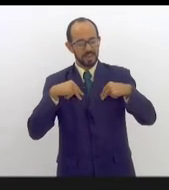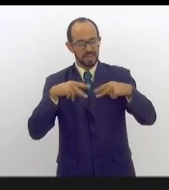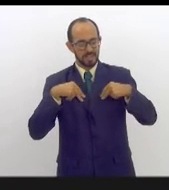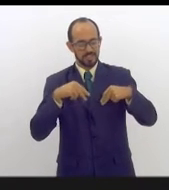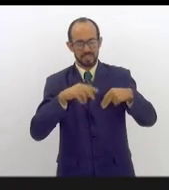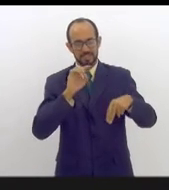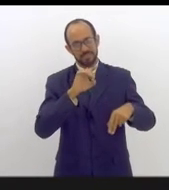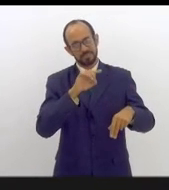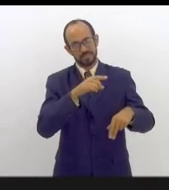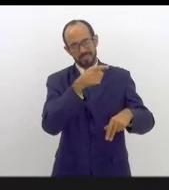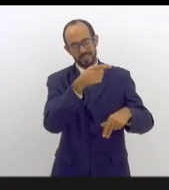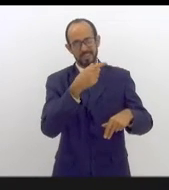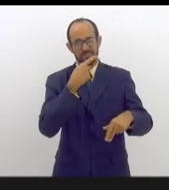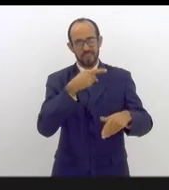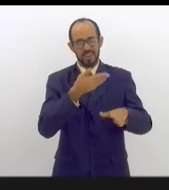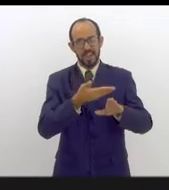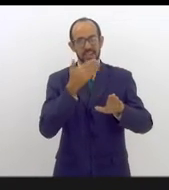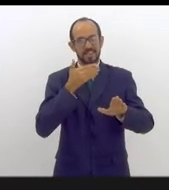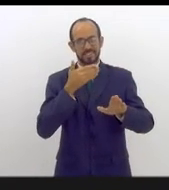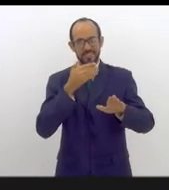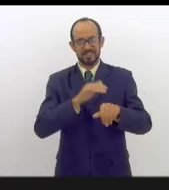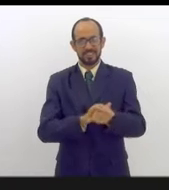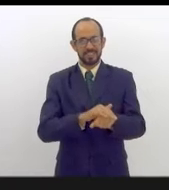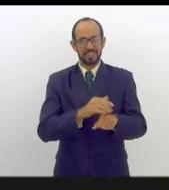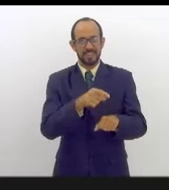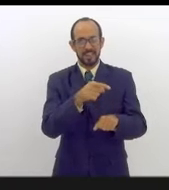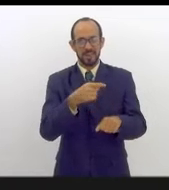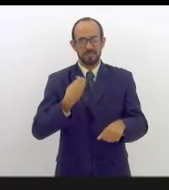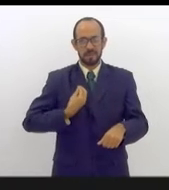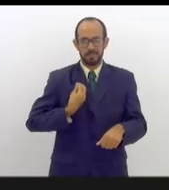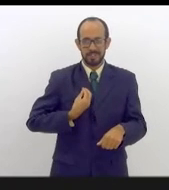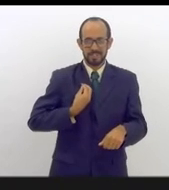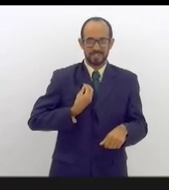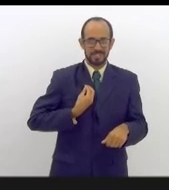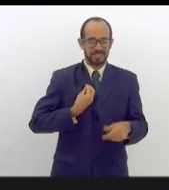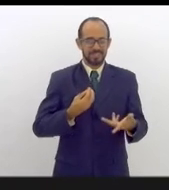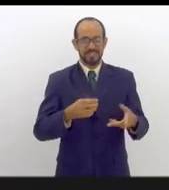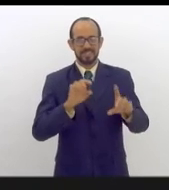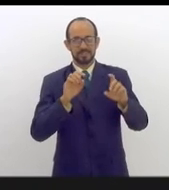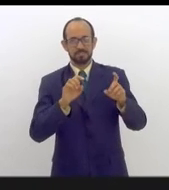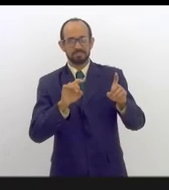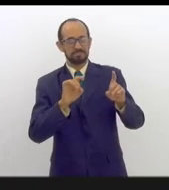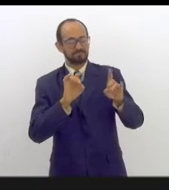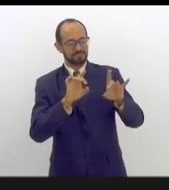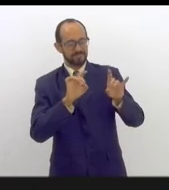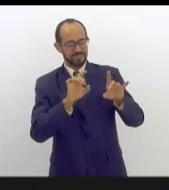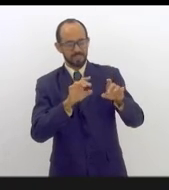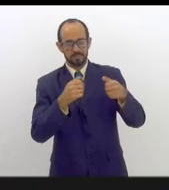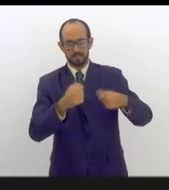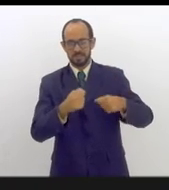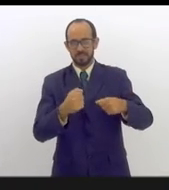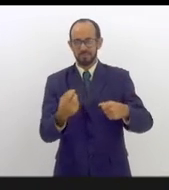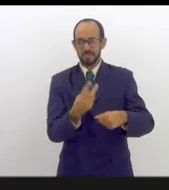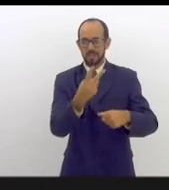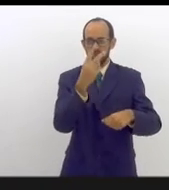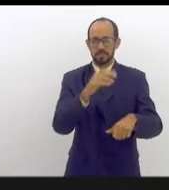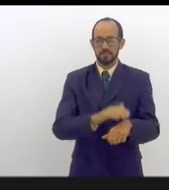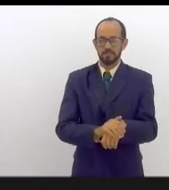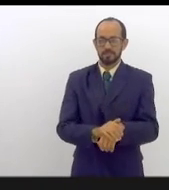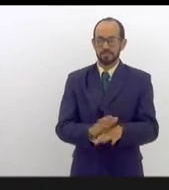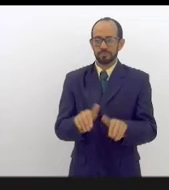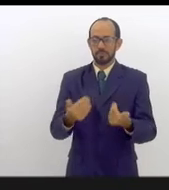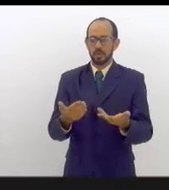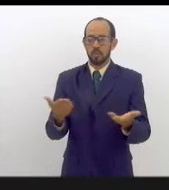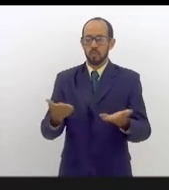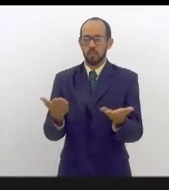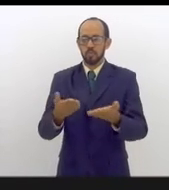deferência de poder falar primeiro. É uma presença ilustre que a gente tem que valorizar. Mas a minha questão de ordem é a seguinte: hoje o presidente